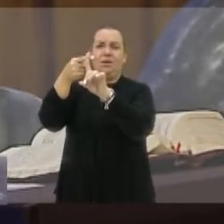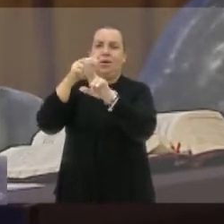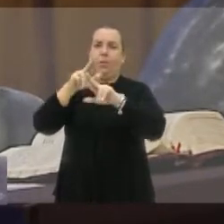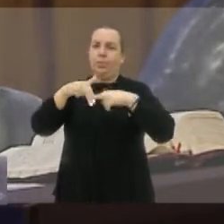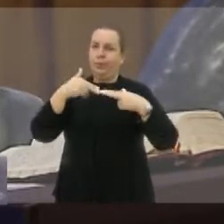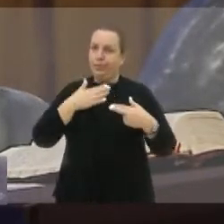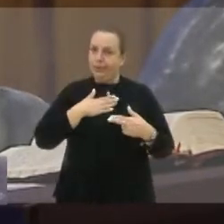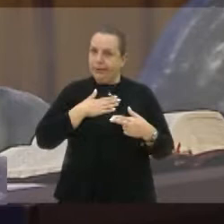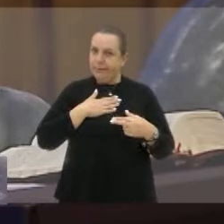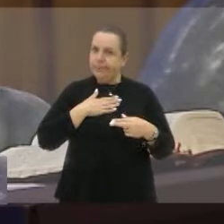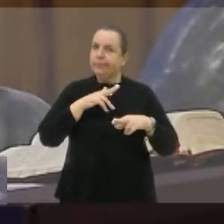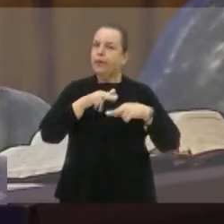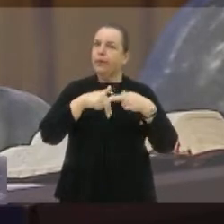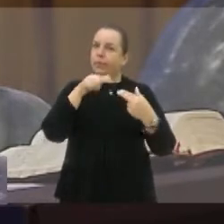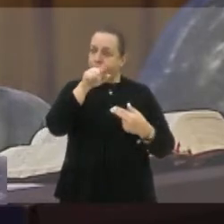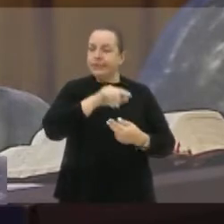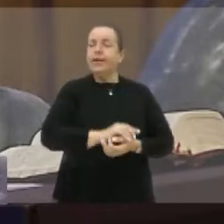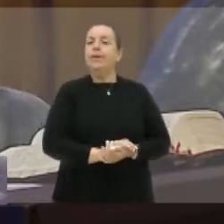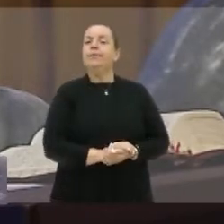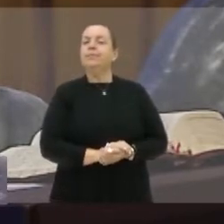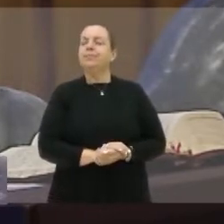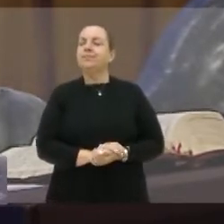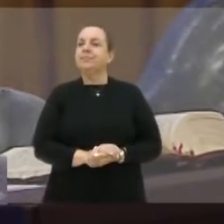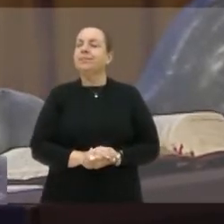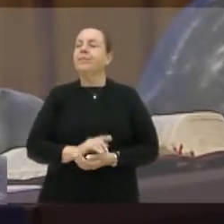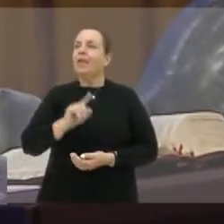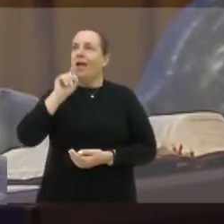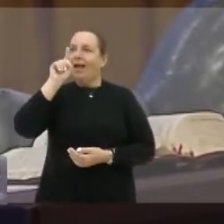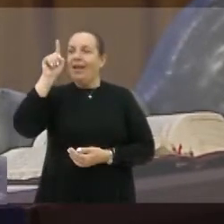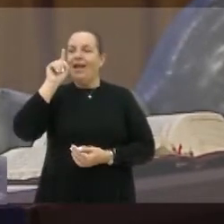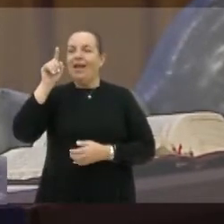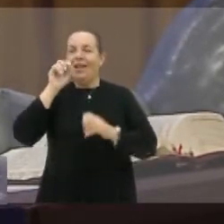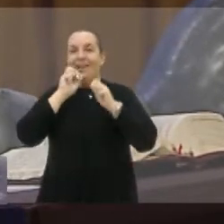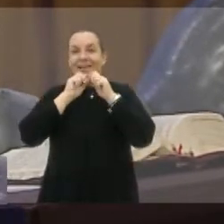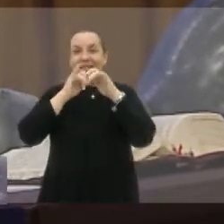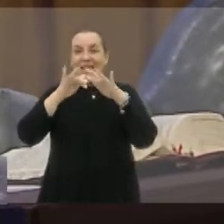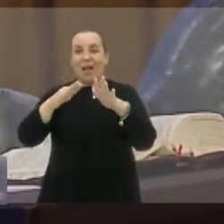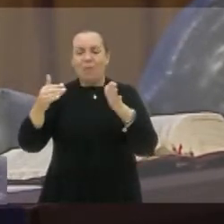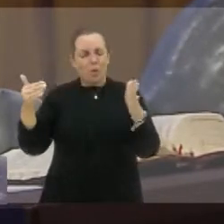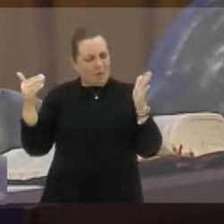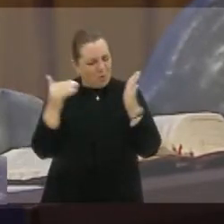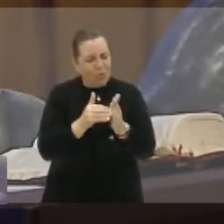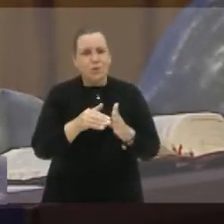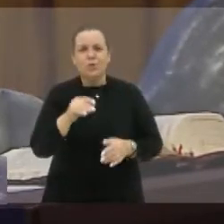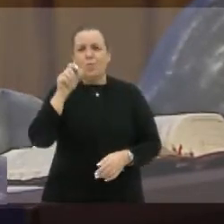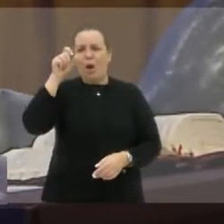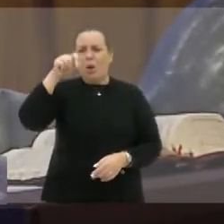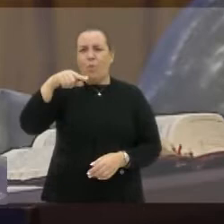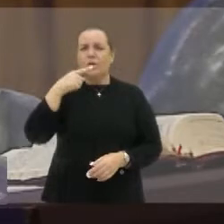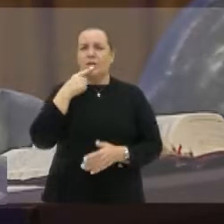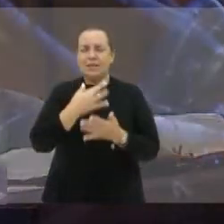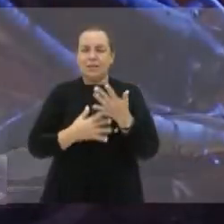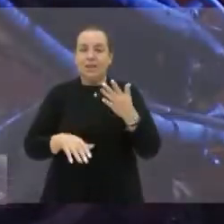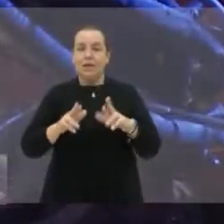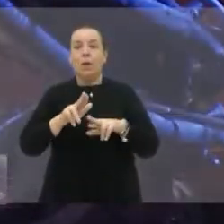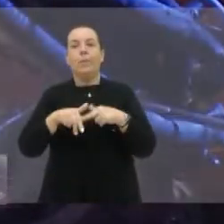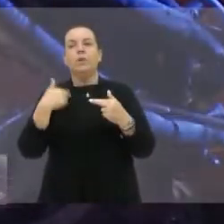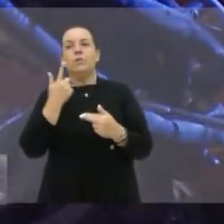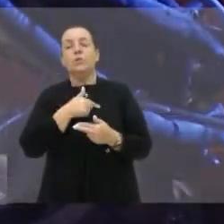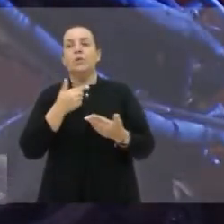e por você. Ele derramou até a última gota de sangue, por isso nós